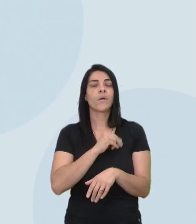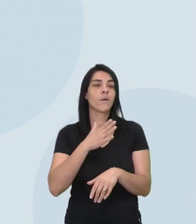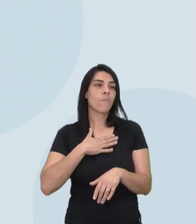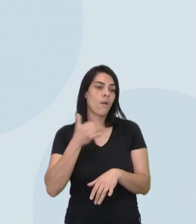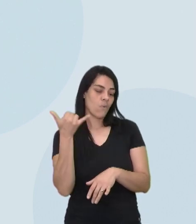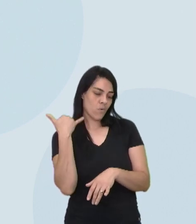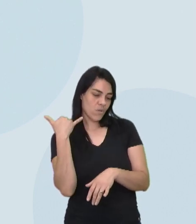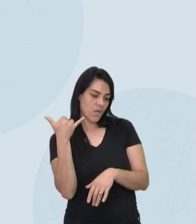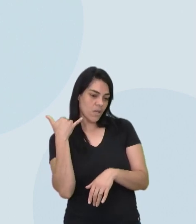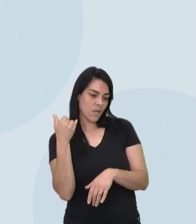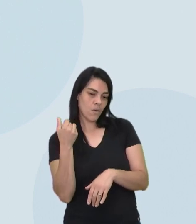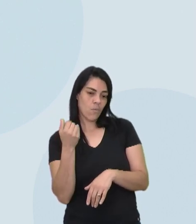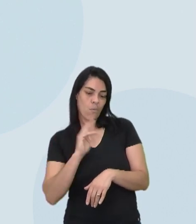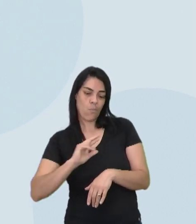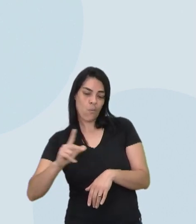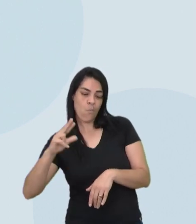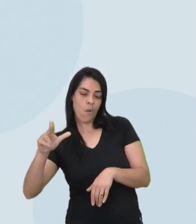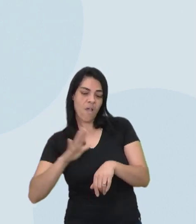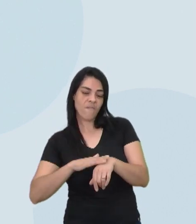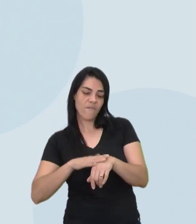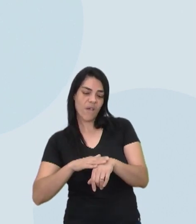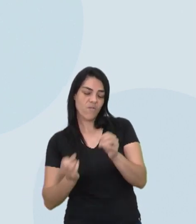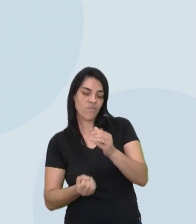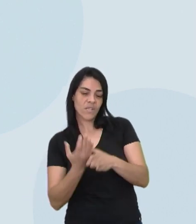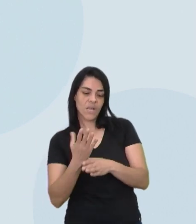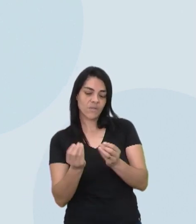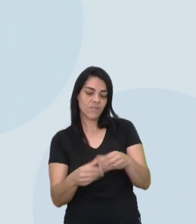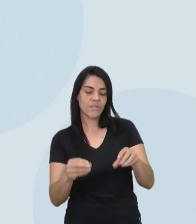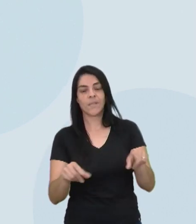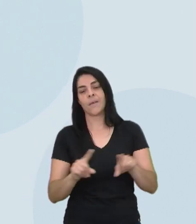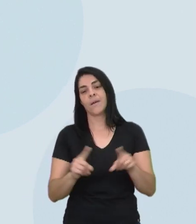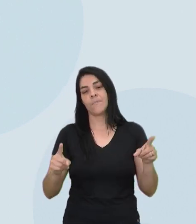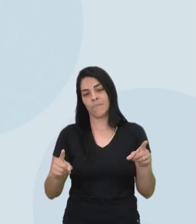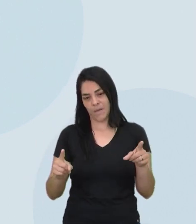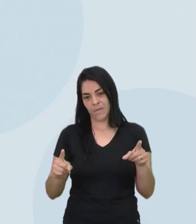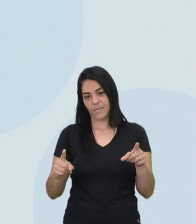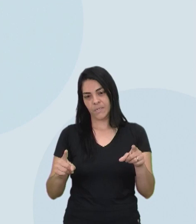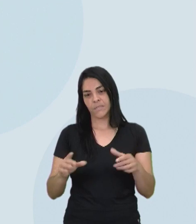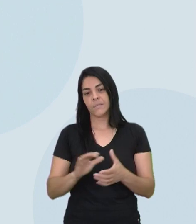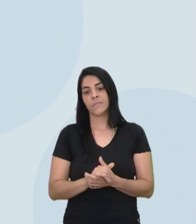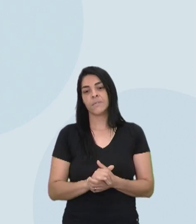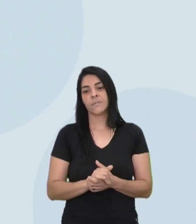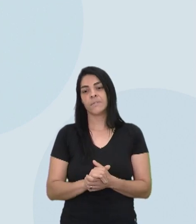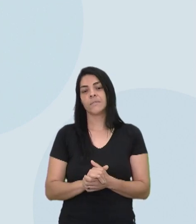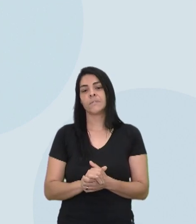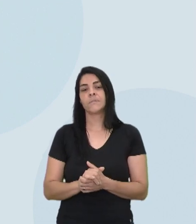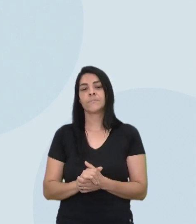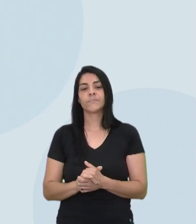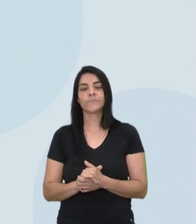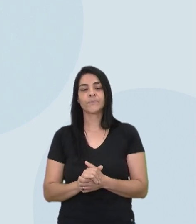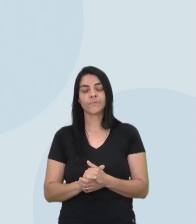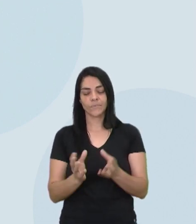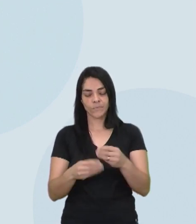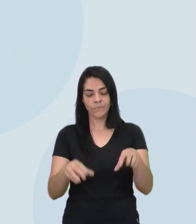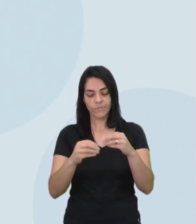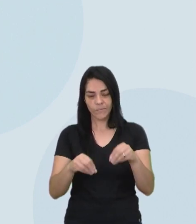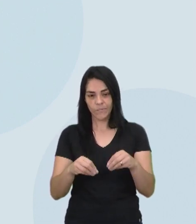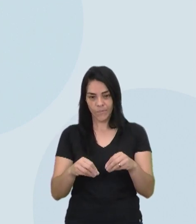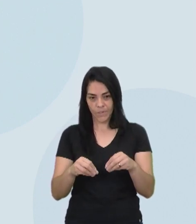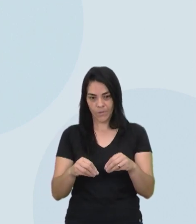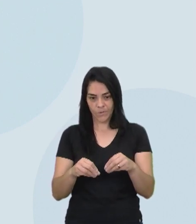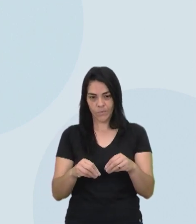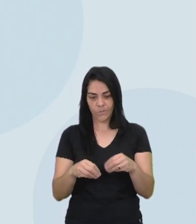celular não é feito de terra, mas você acha que os componentes vieram da onde, né? Então, o solo, ele é da onde vem todo o nosso poder